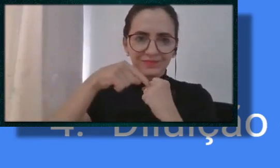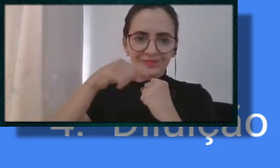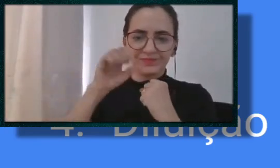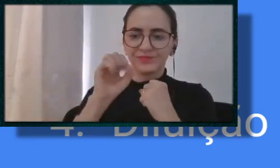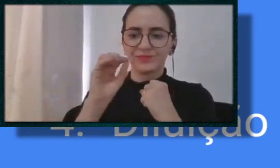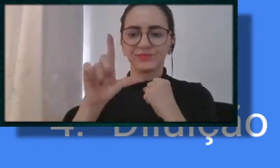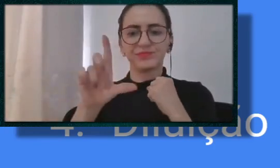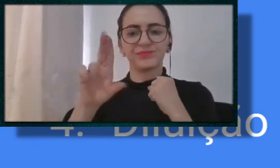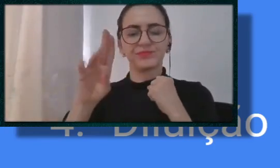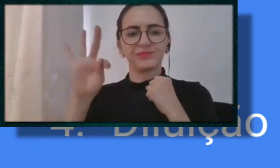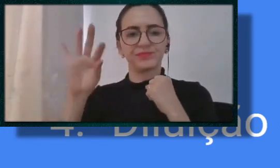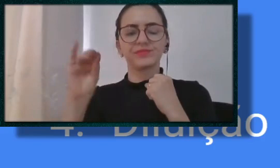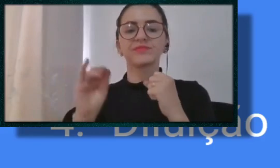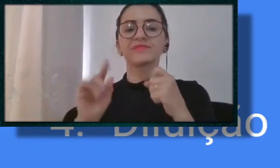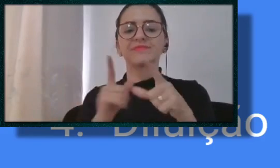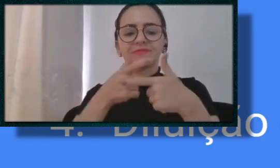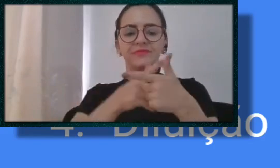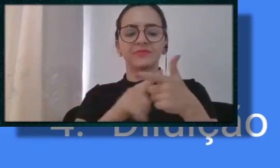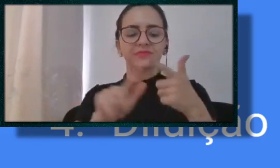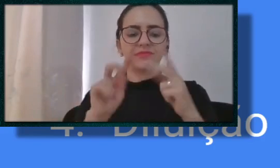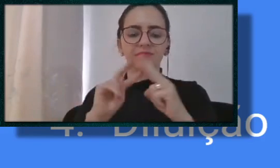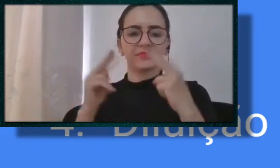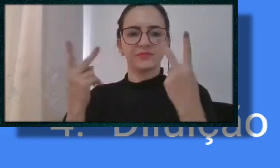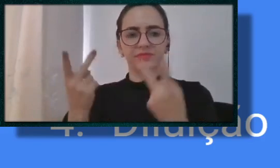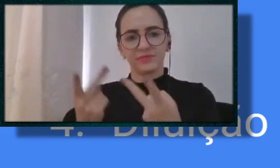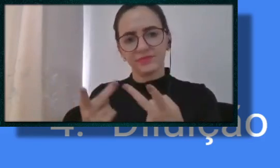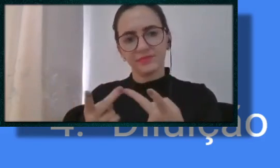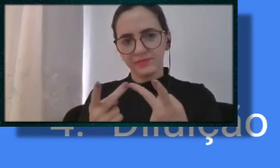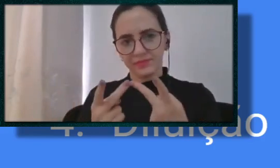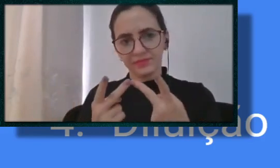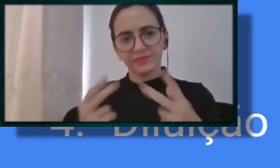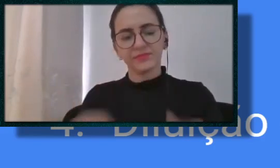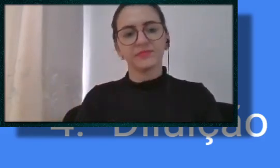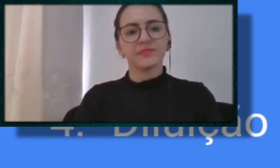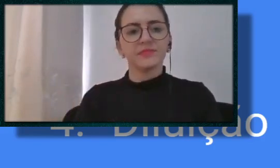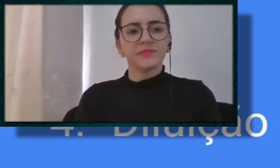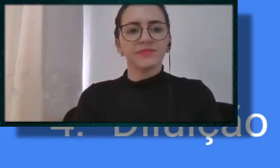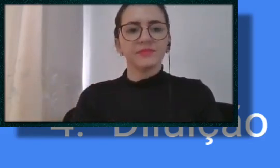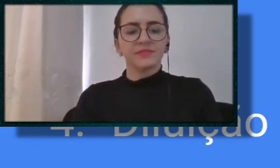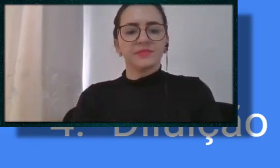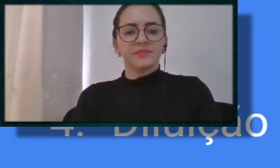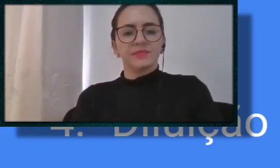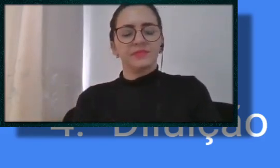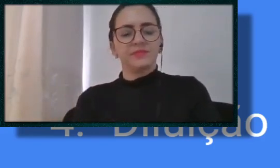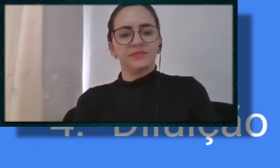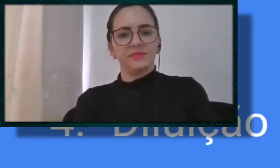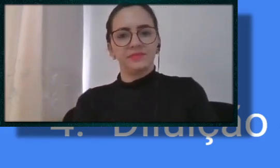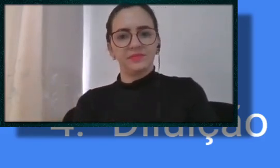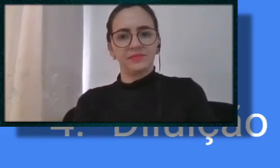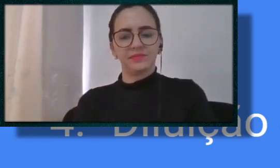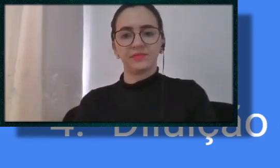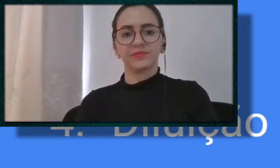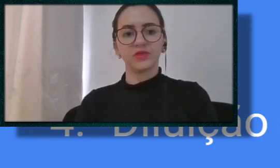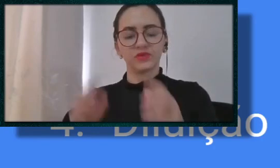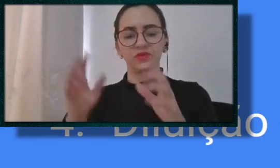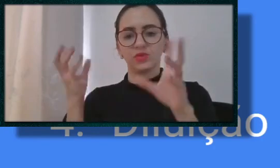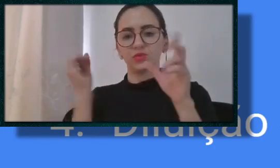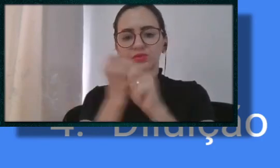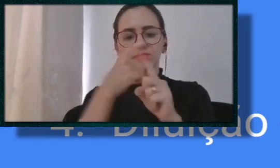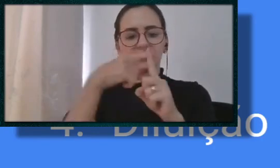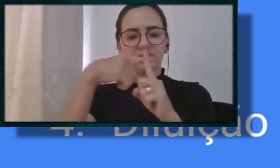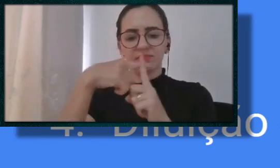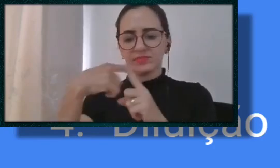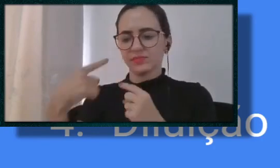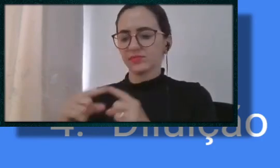peguei justamente os 2 solutos e estou misturando os 2 volumes. Então está tendo a soma tanto do soluto quanto do volume. O